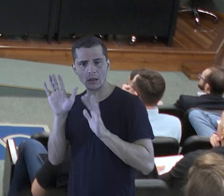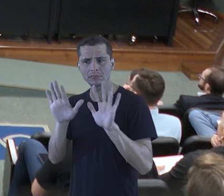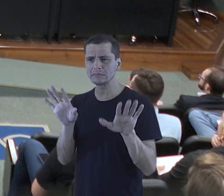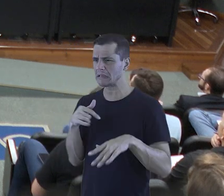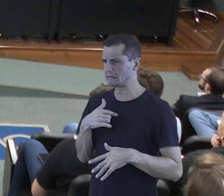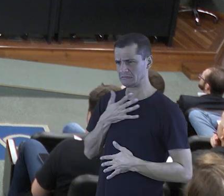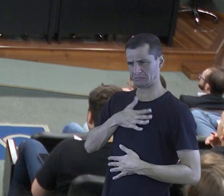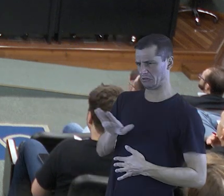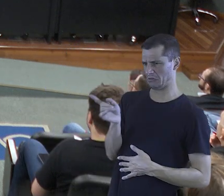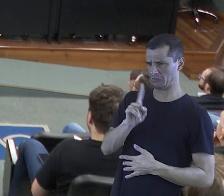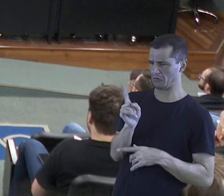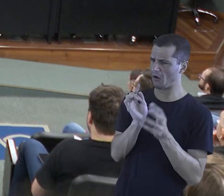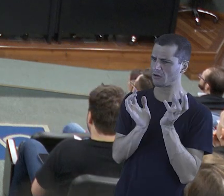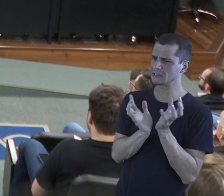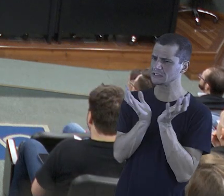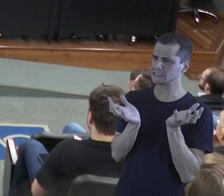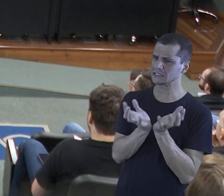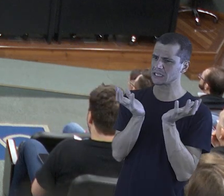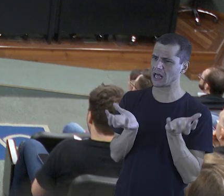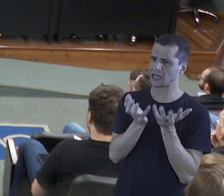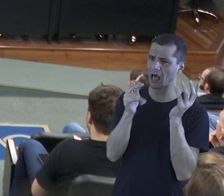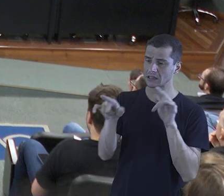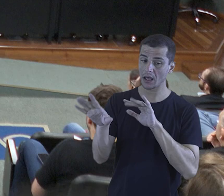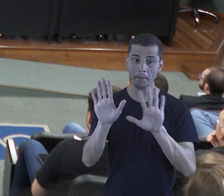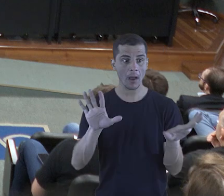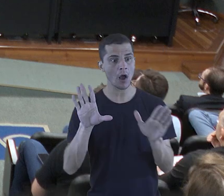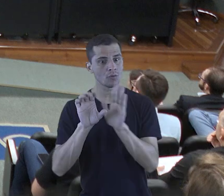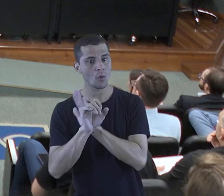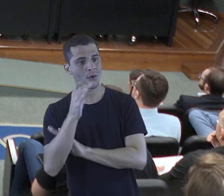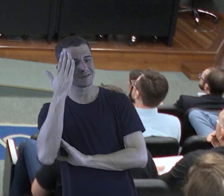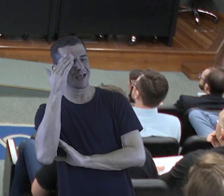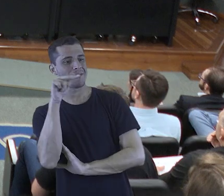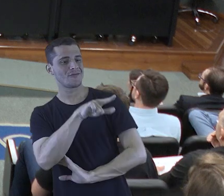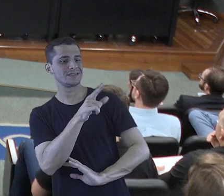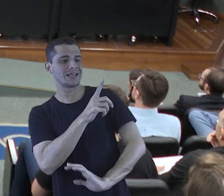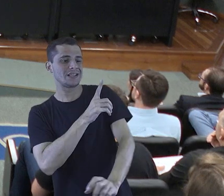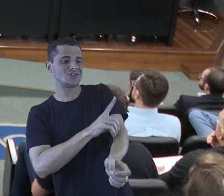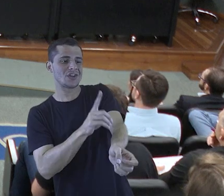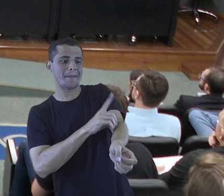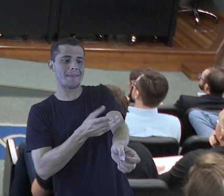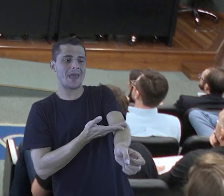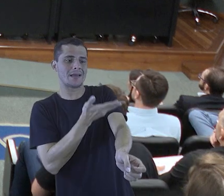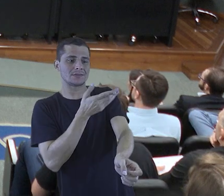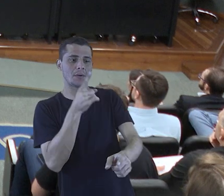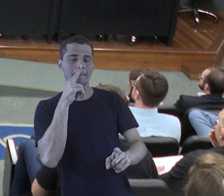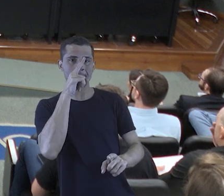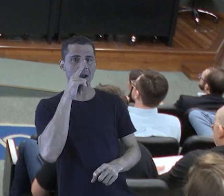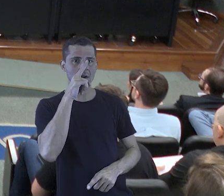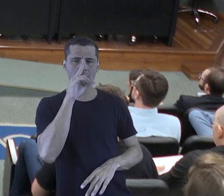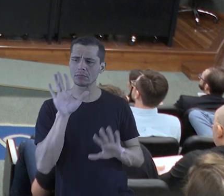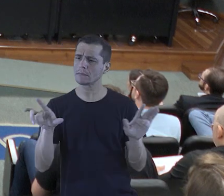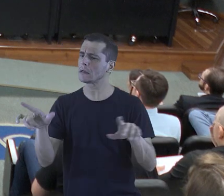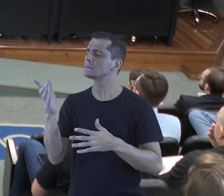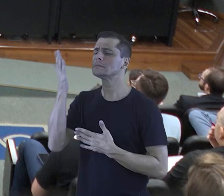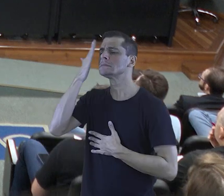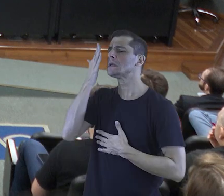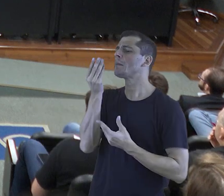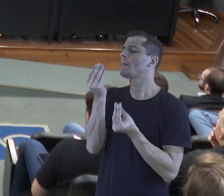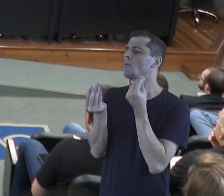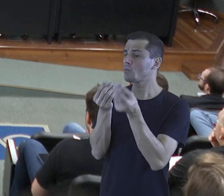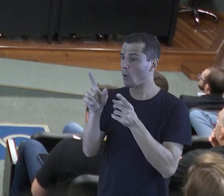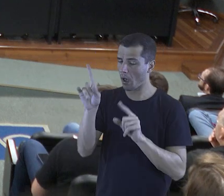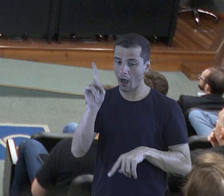No lugar dessa, senhor, posso tomar a liberdade de sugerir uma de massa fina, farinha integral, ricótula e rúcula com tomate seco? Não, eu odeio vegetais.